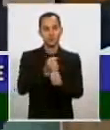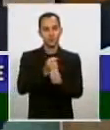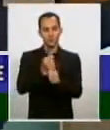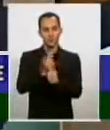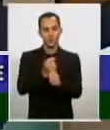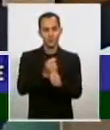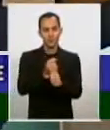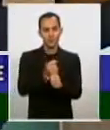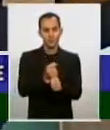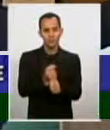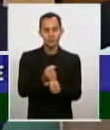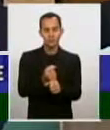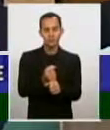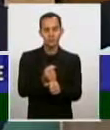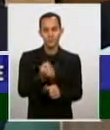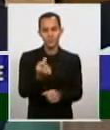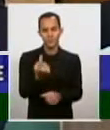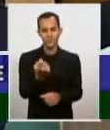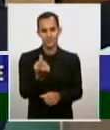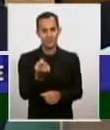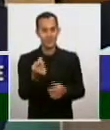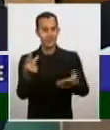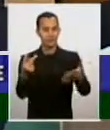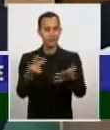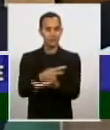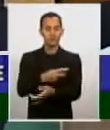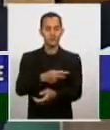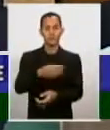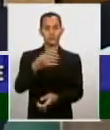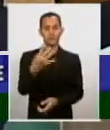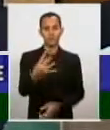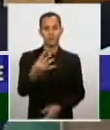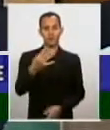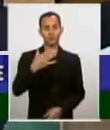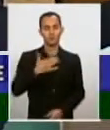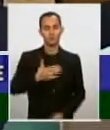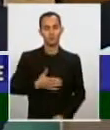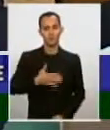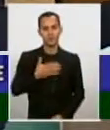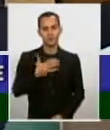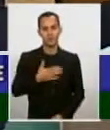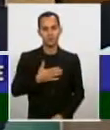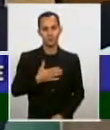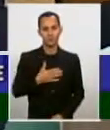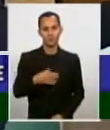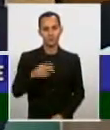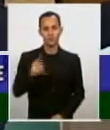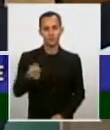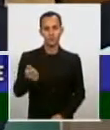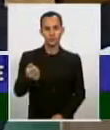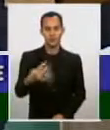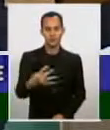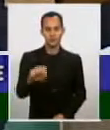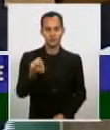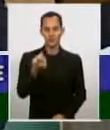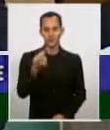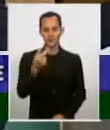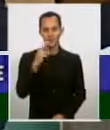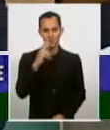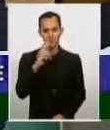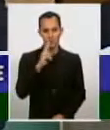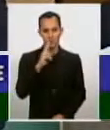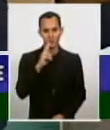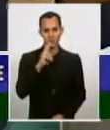sessão ordinária, realizada em 4 de agosto de 2014, nesta